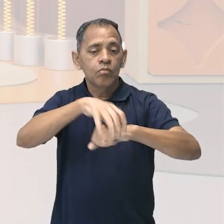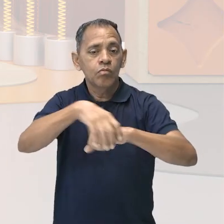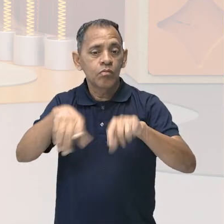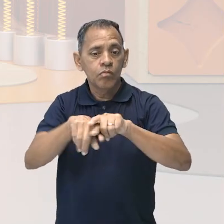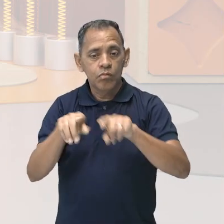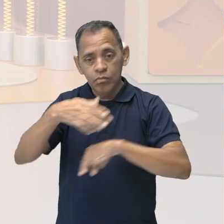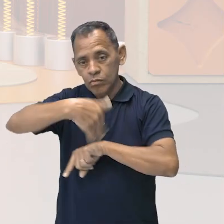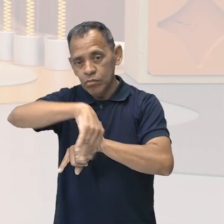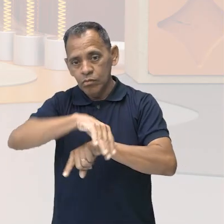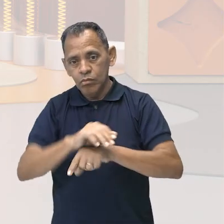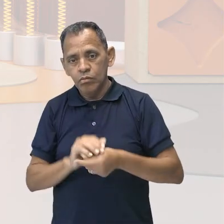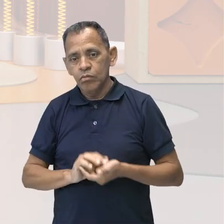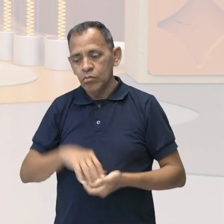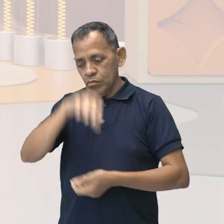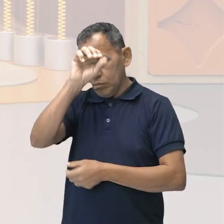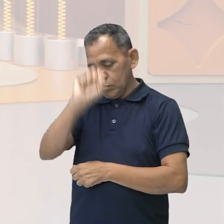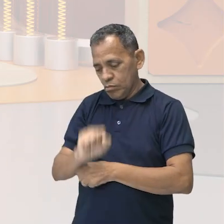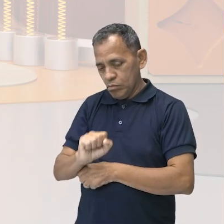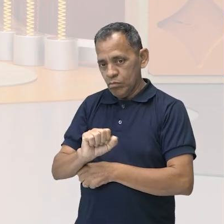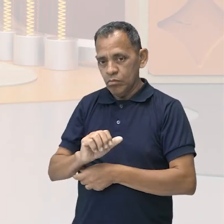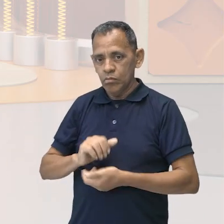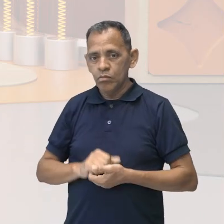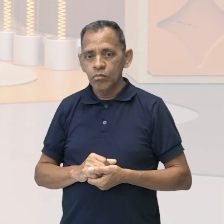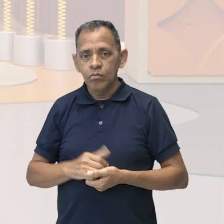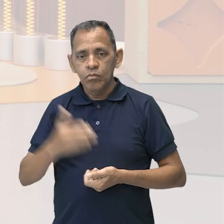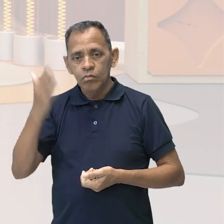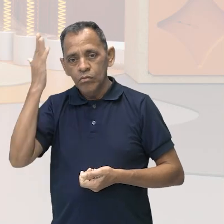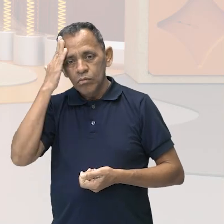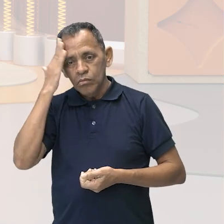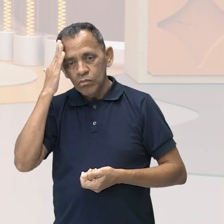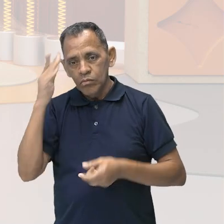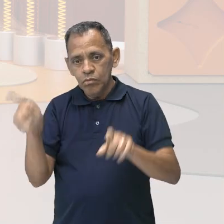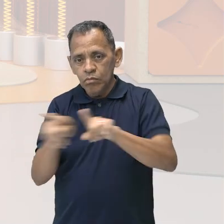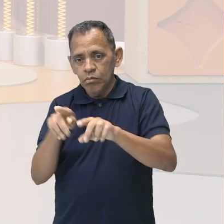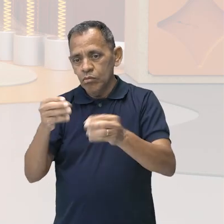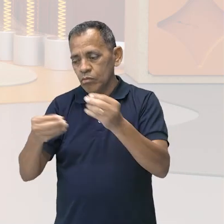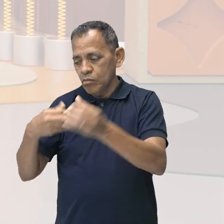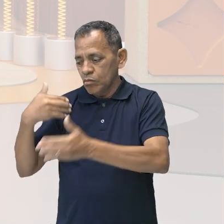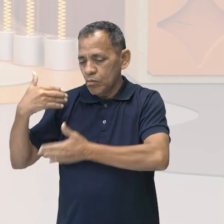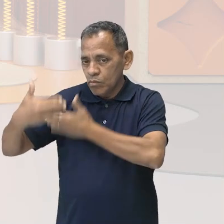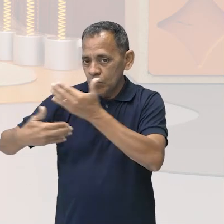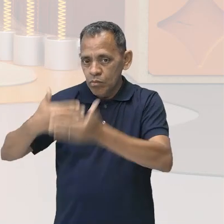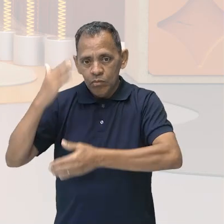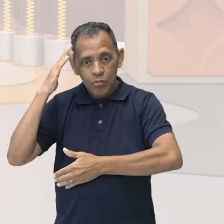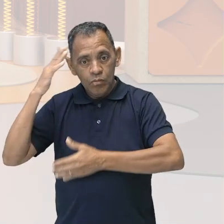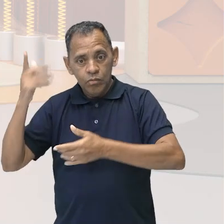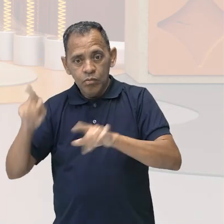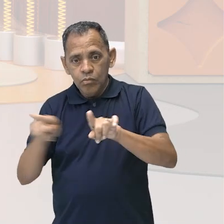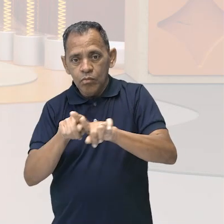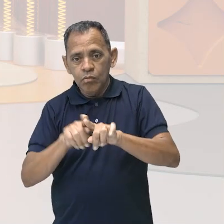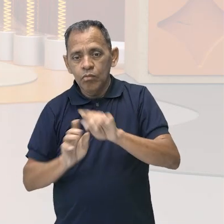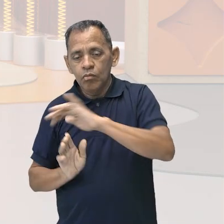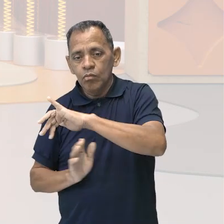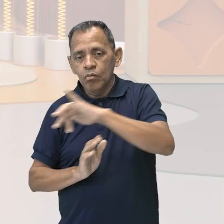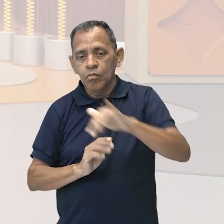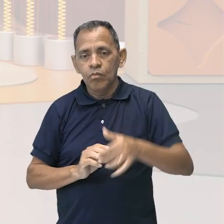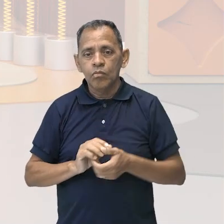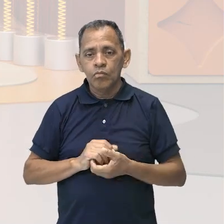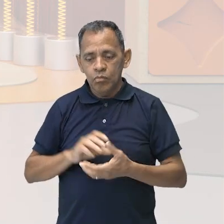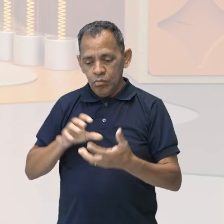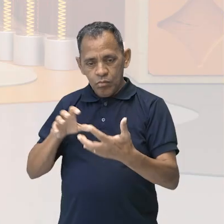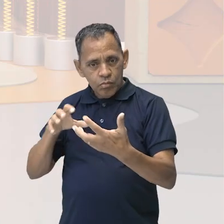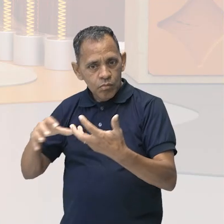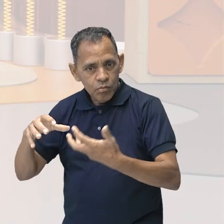África mais ao sul. E a gente vai entender um pouco como foi esse processo. Acompanhe aqui comigo. Olha, o